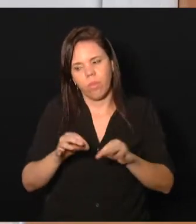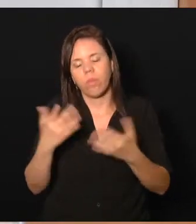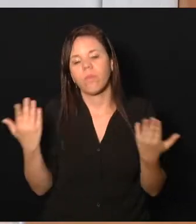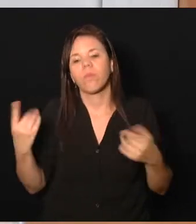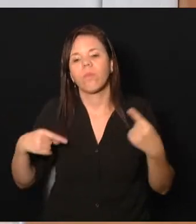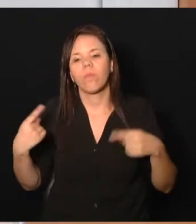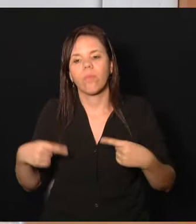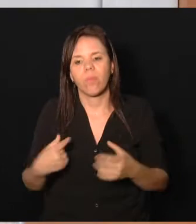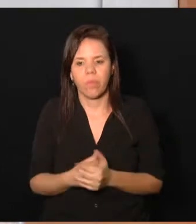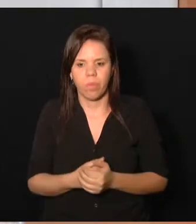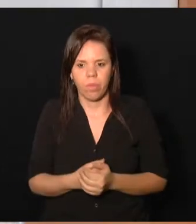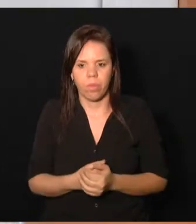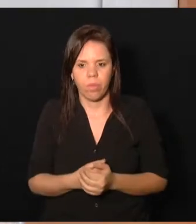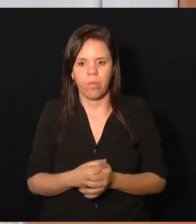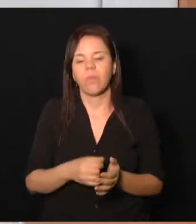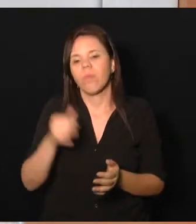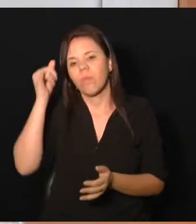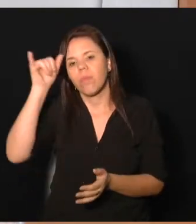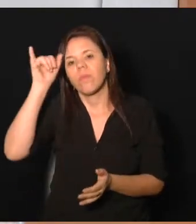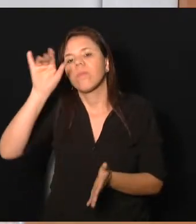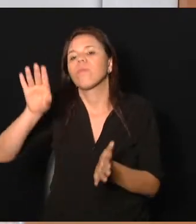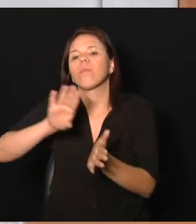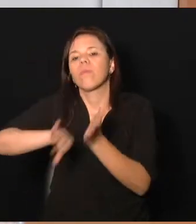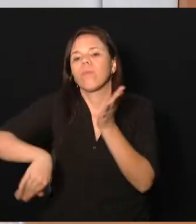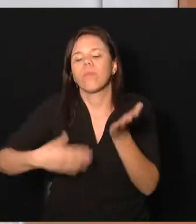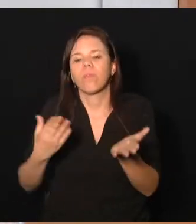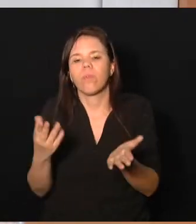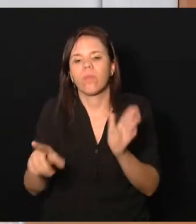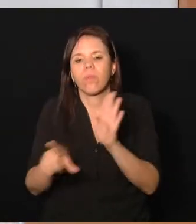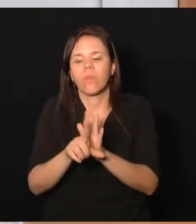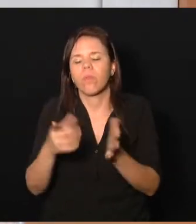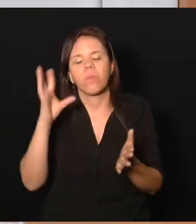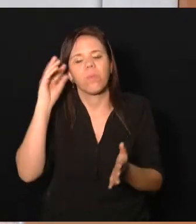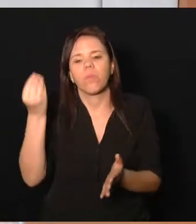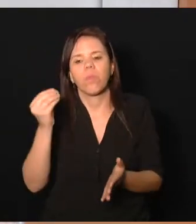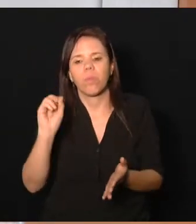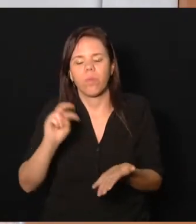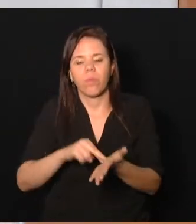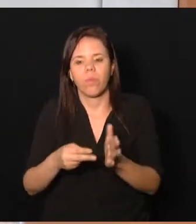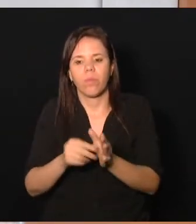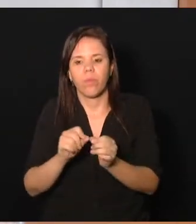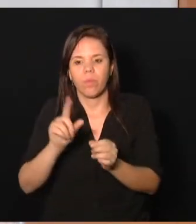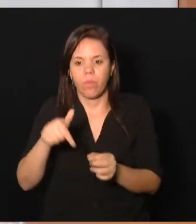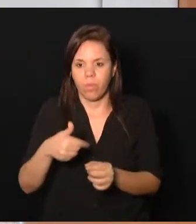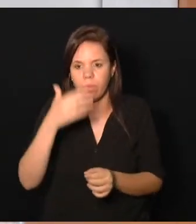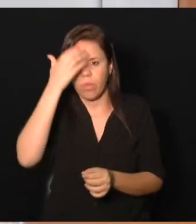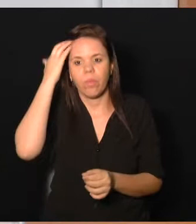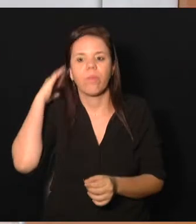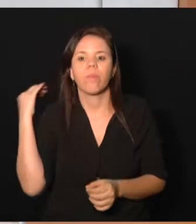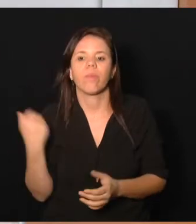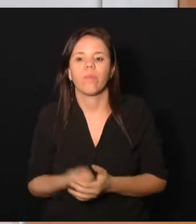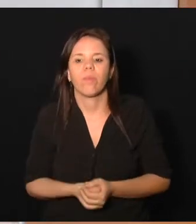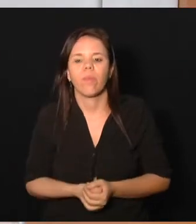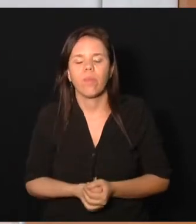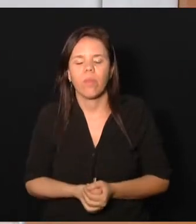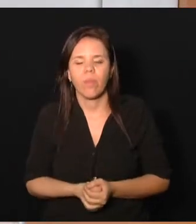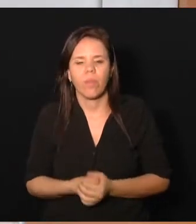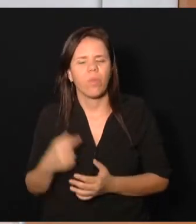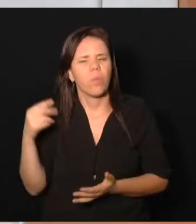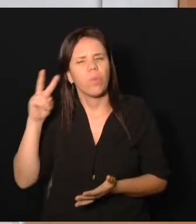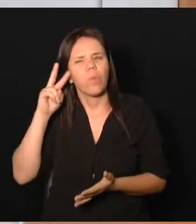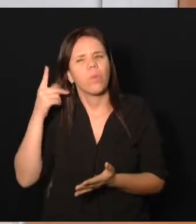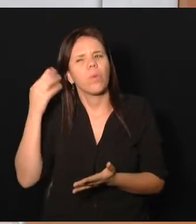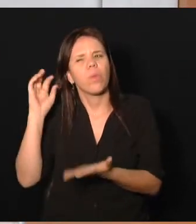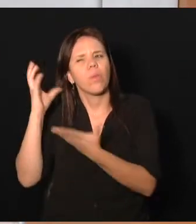O veto na integralidade a gente não entendeu, ninguém entendeu. Não sabe por que foi feito isso. Mas pegando o histórico, né?